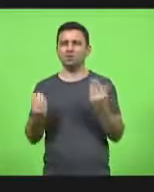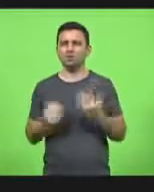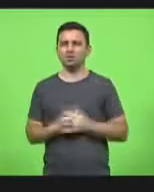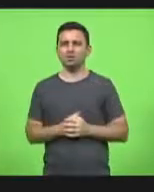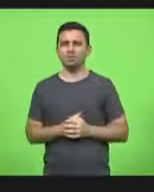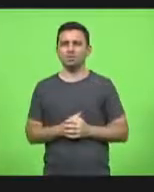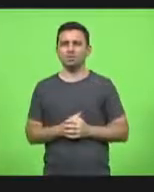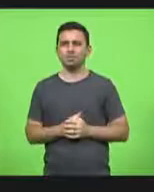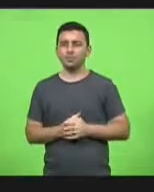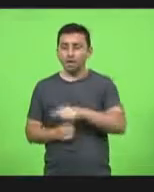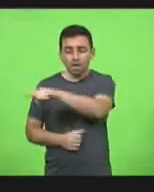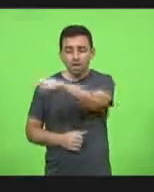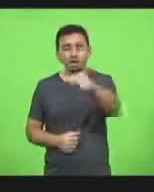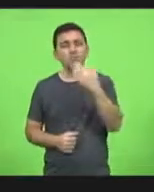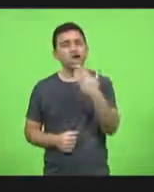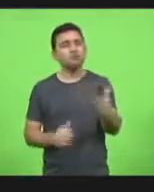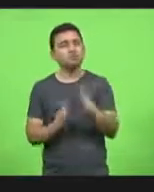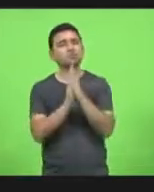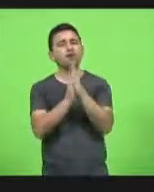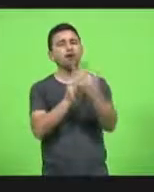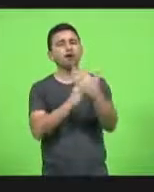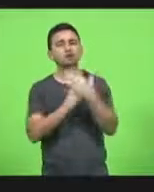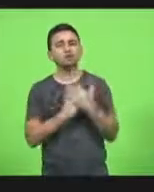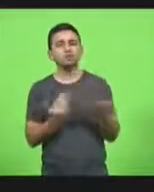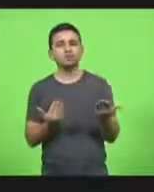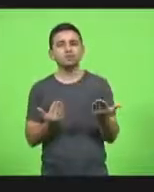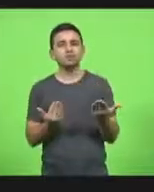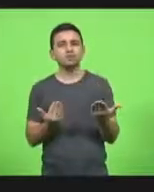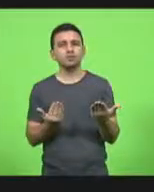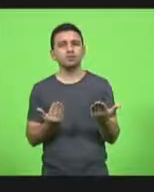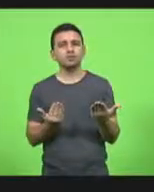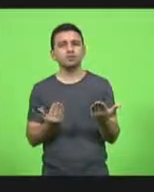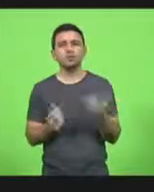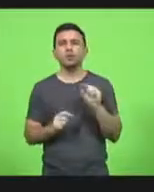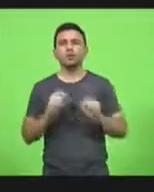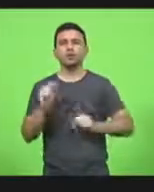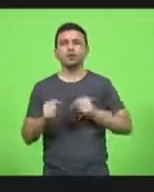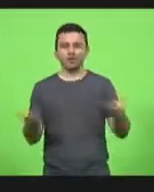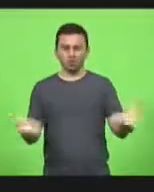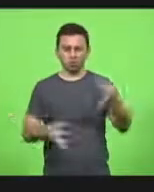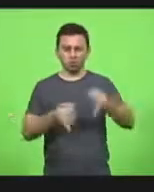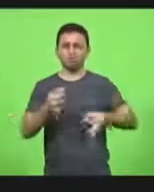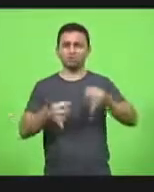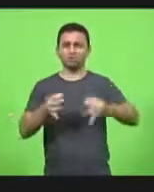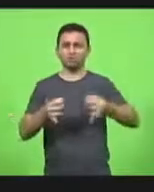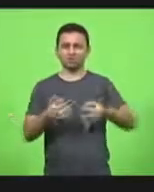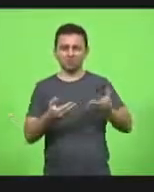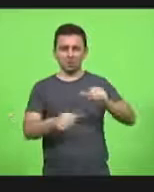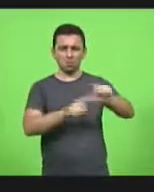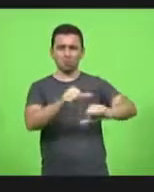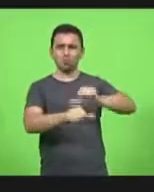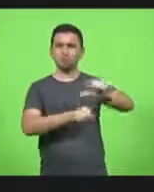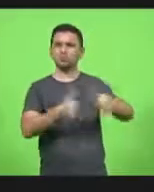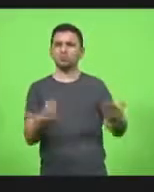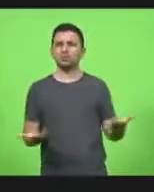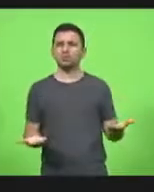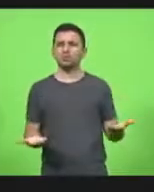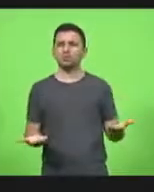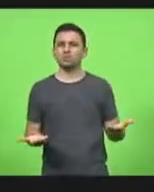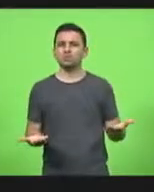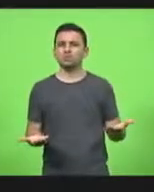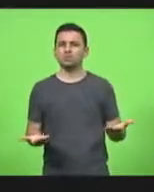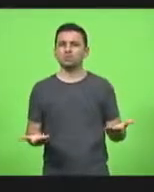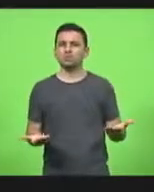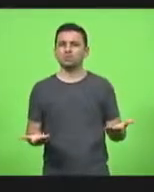é ajuda, sabe? E uma misericórdia. O que transformou a justiça desse país? O que transformou a justiça desse Estado? Praticamente, a